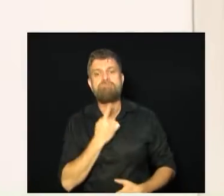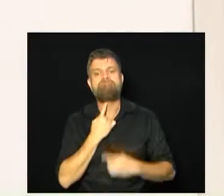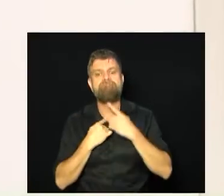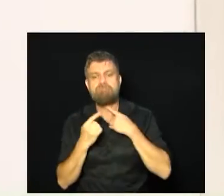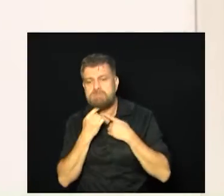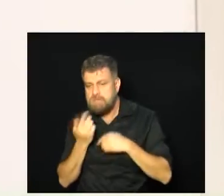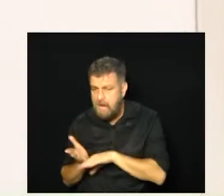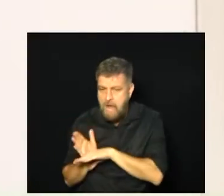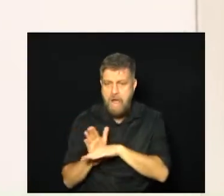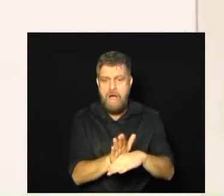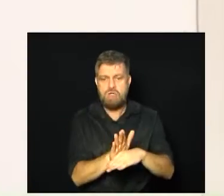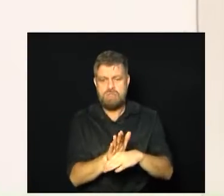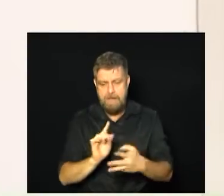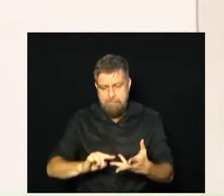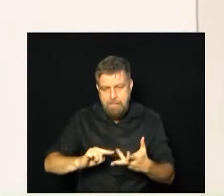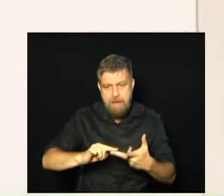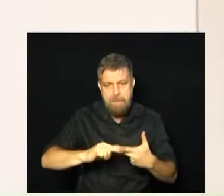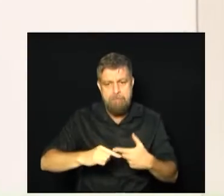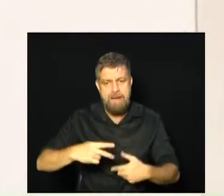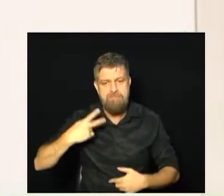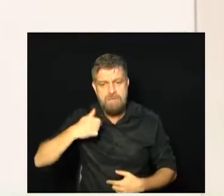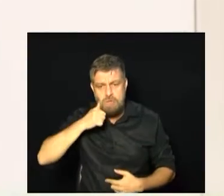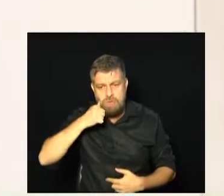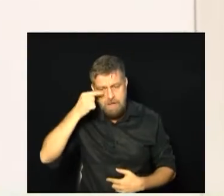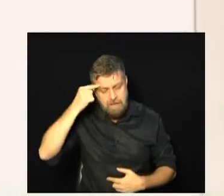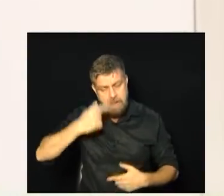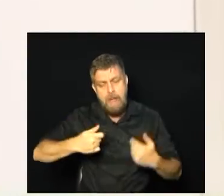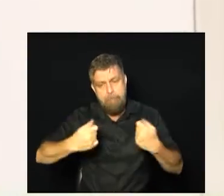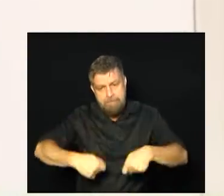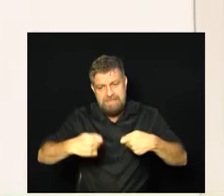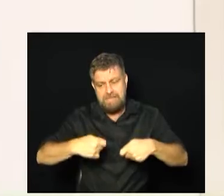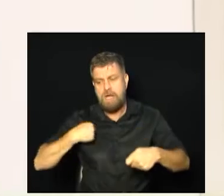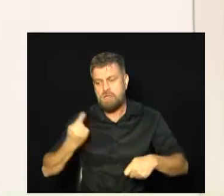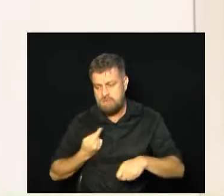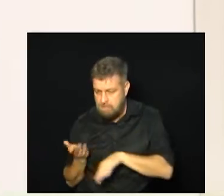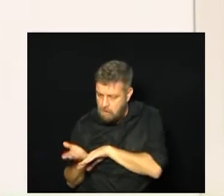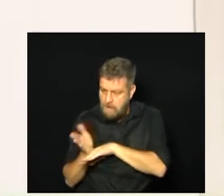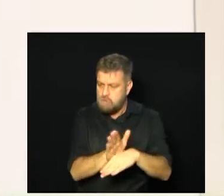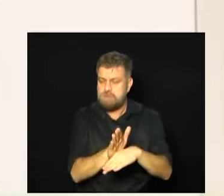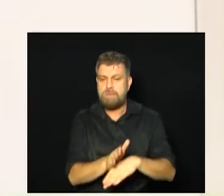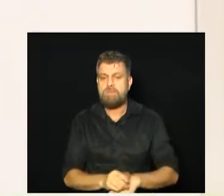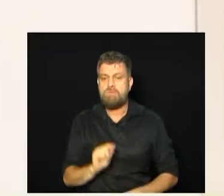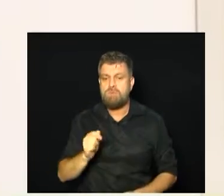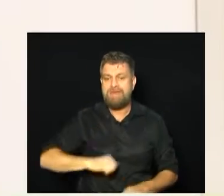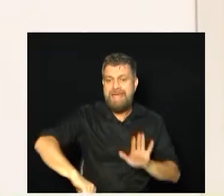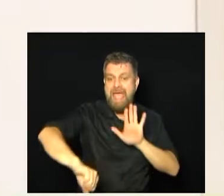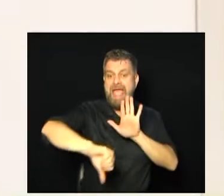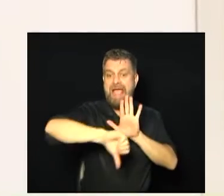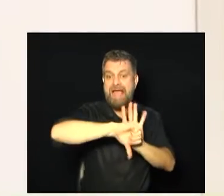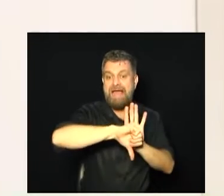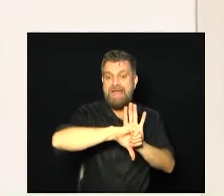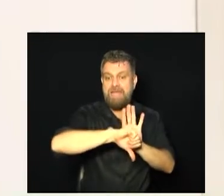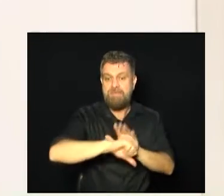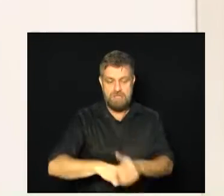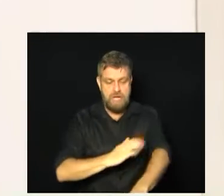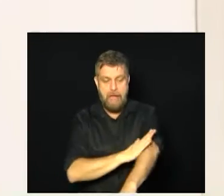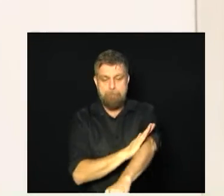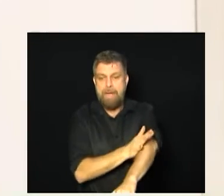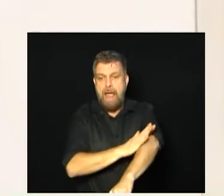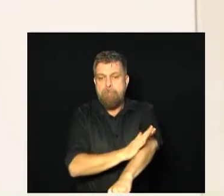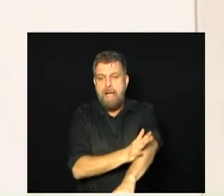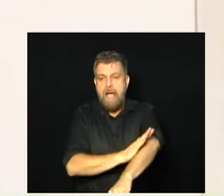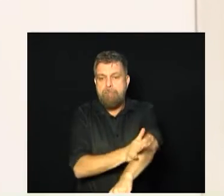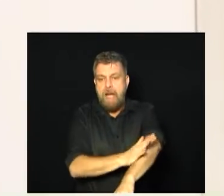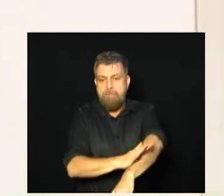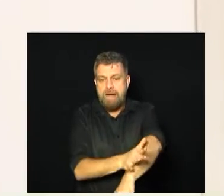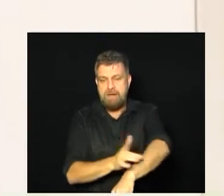da vereadora para o que for necessário. Bom, o que caracteriza o crime de injúria racial? Porque existe